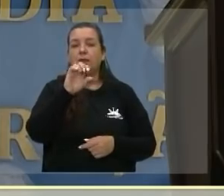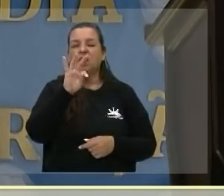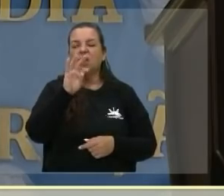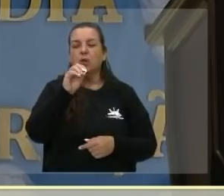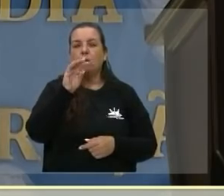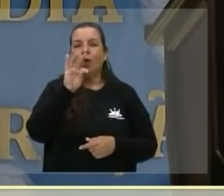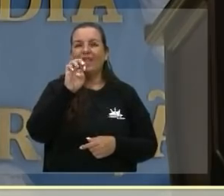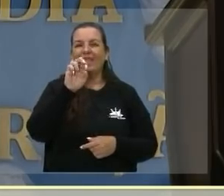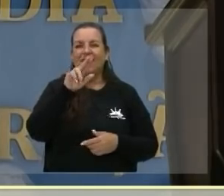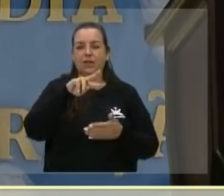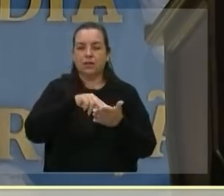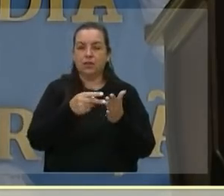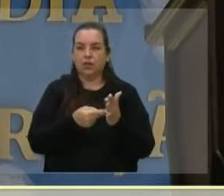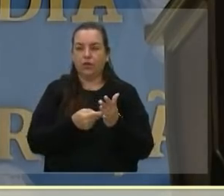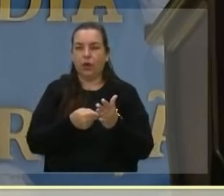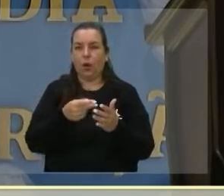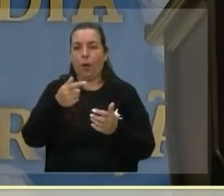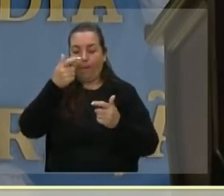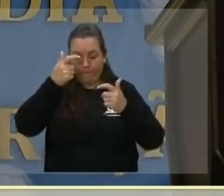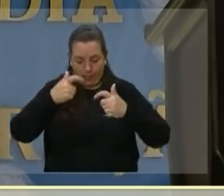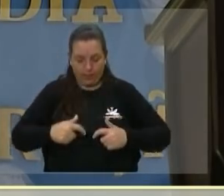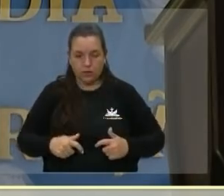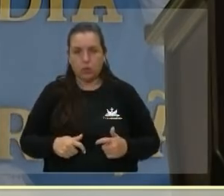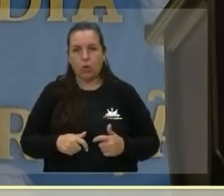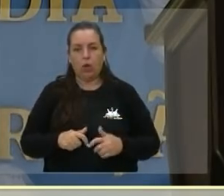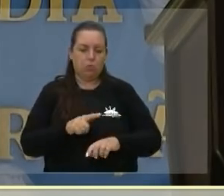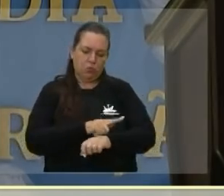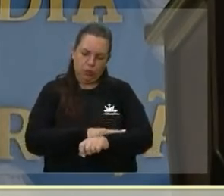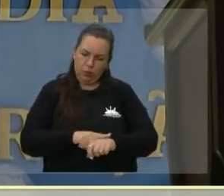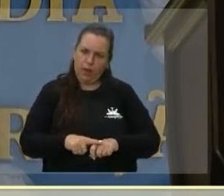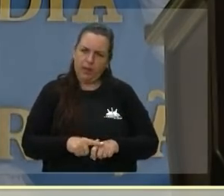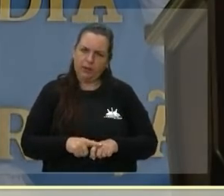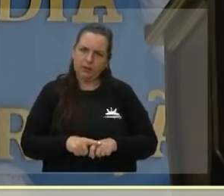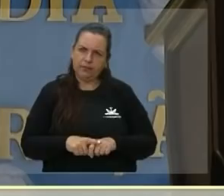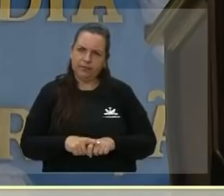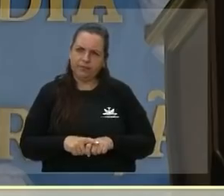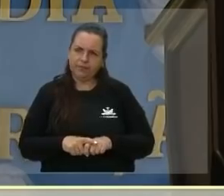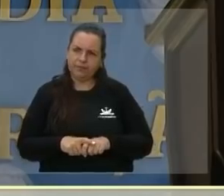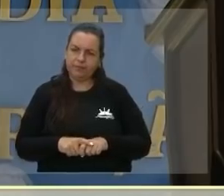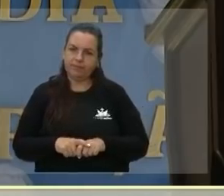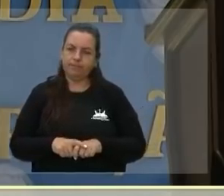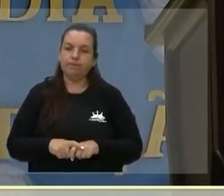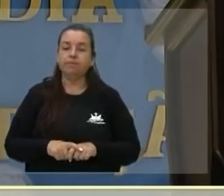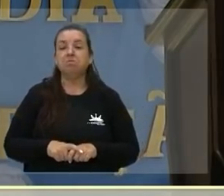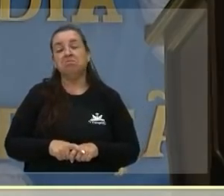que quer dizer uma pessoa gentil e aí